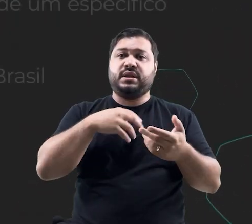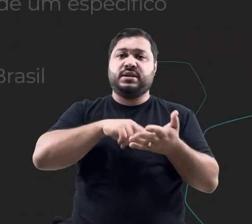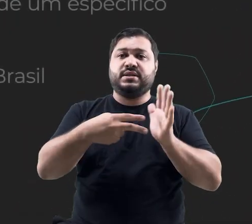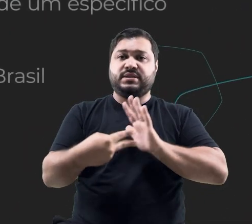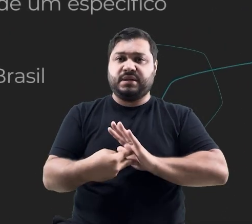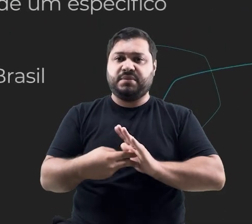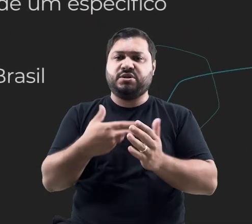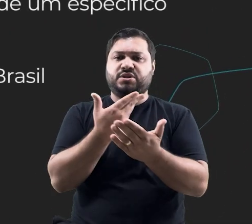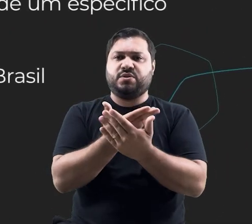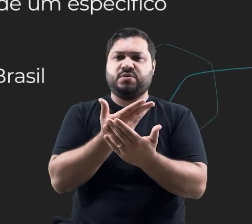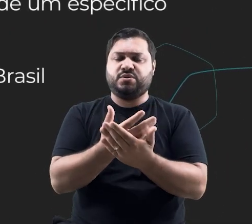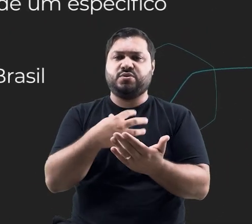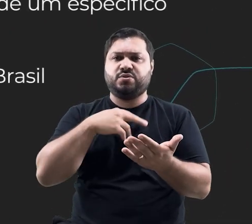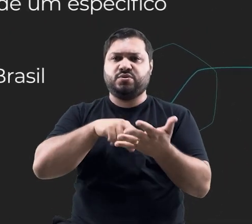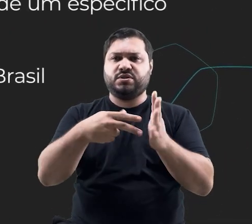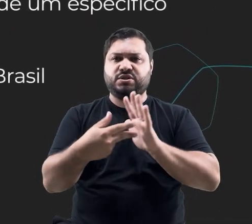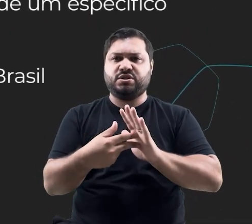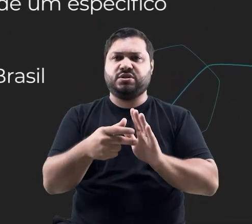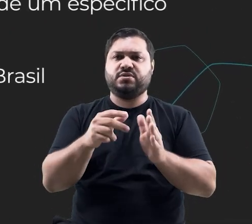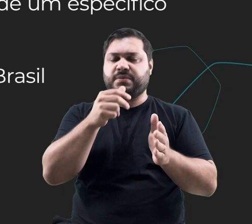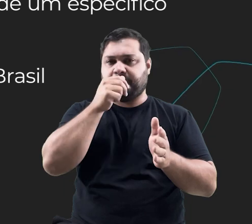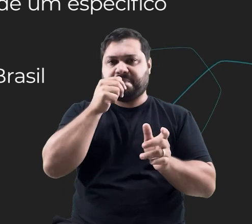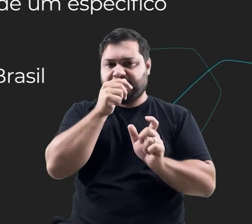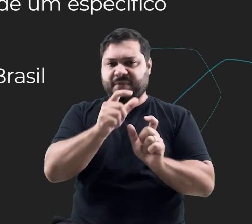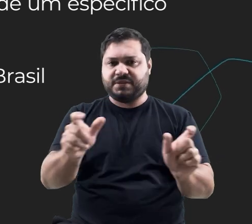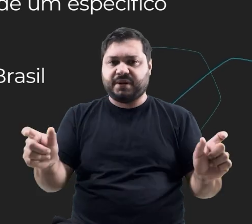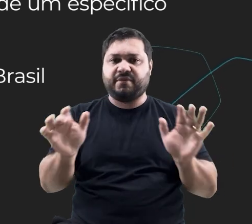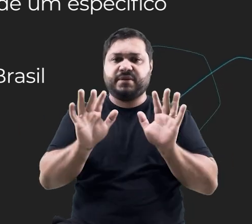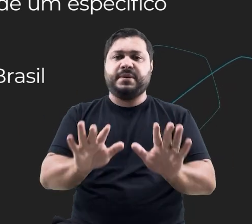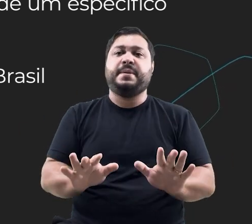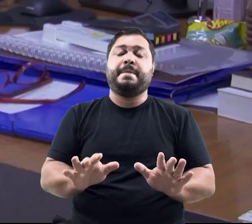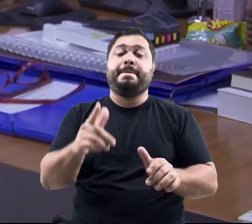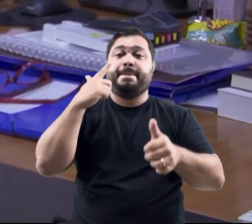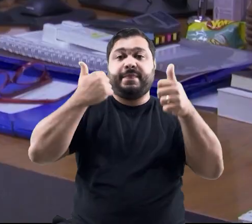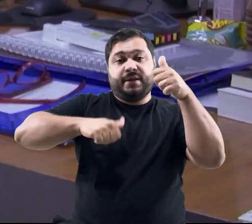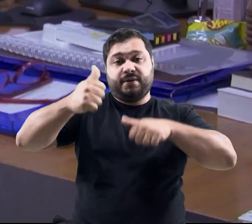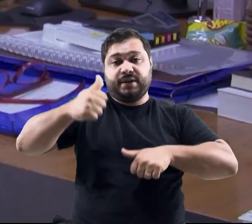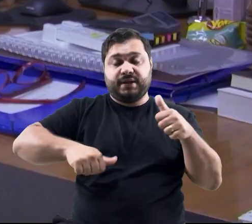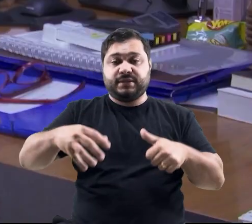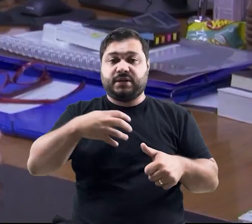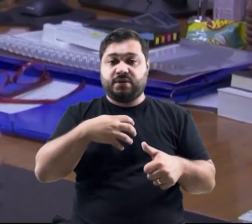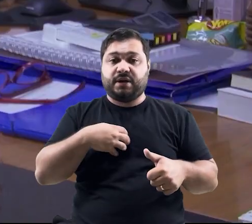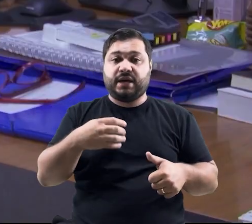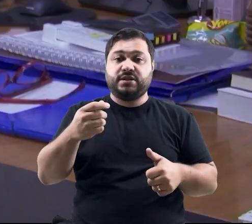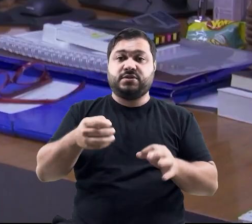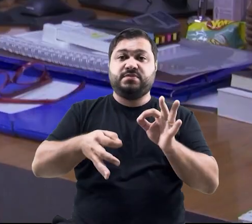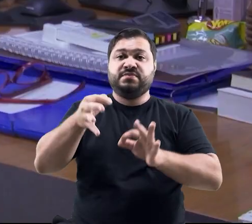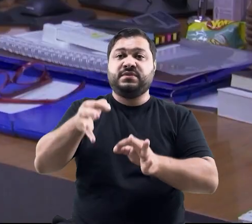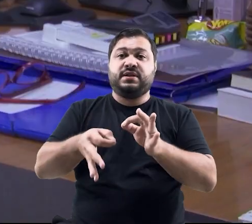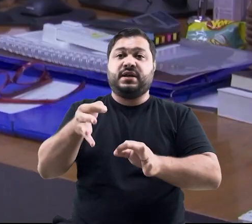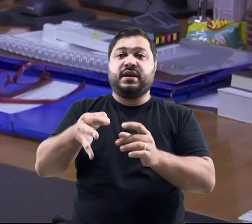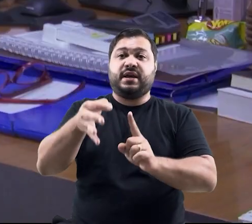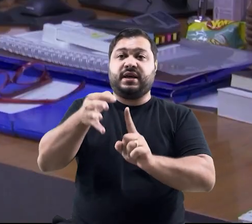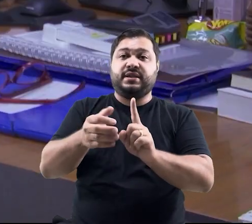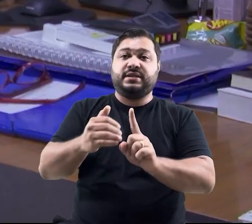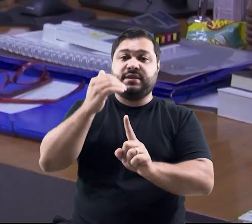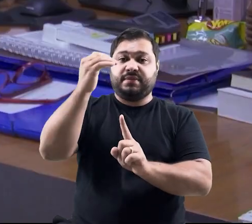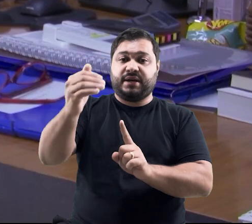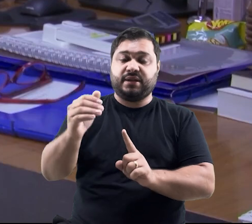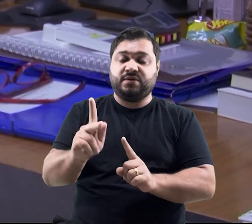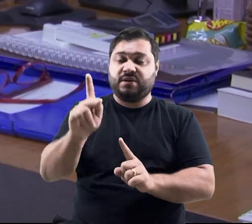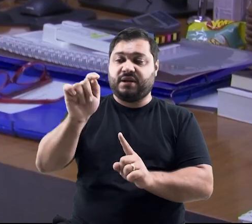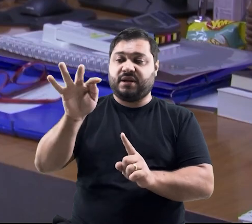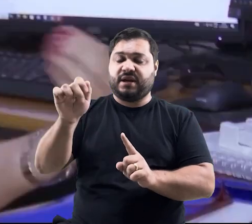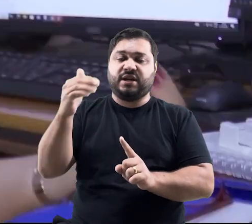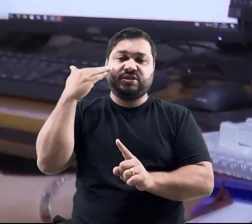item Semântica, o estudo do sentido das palavras. Mas, ao analisar o caso, a desembargadora federal